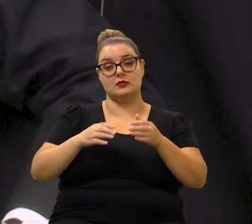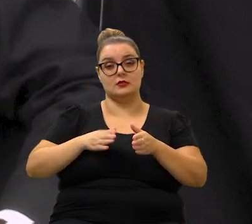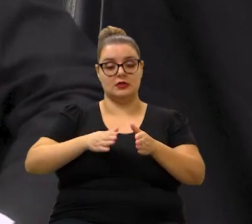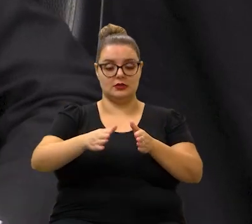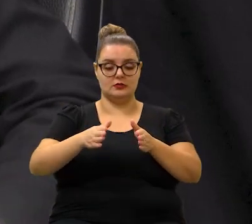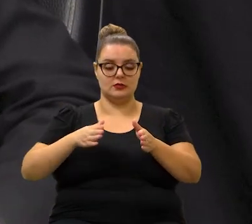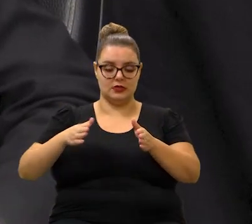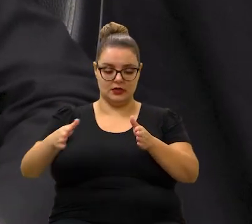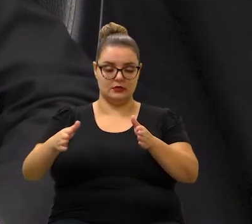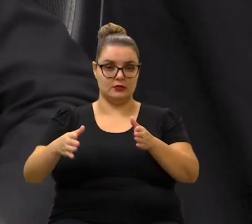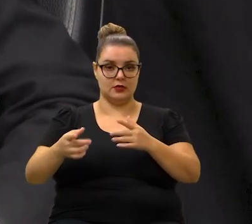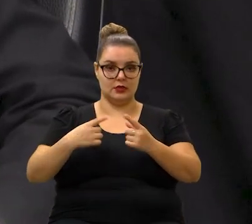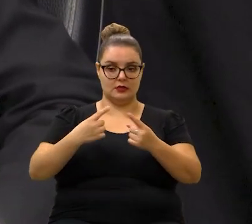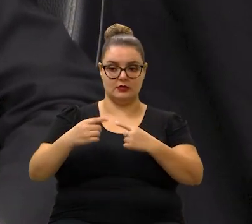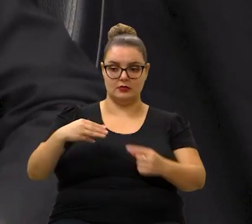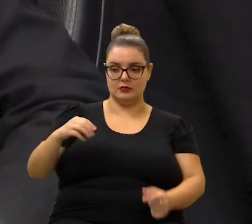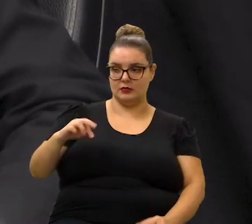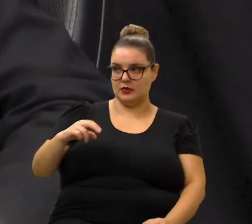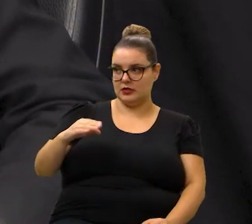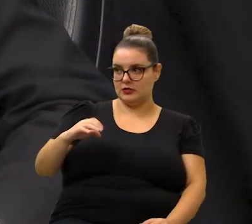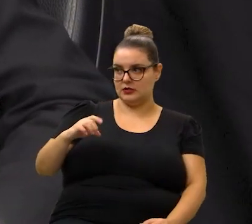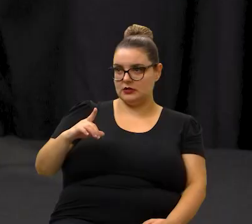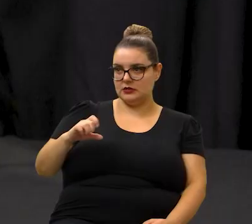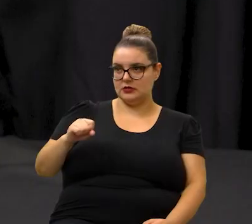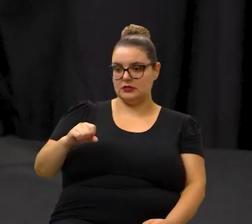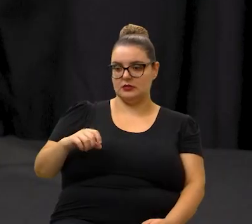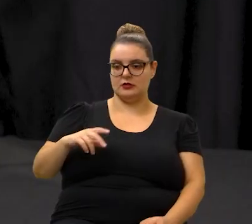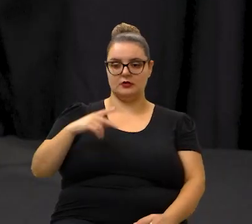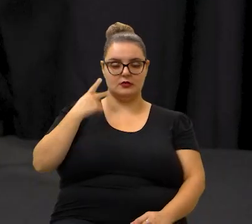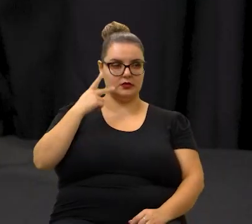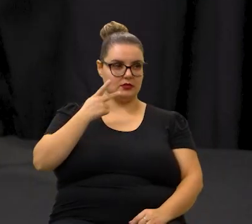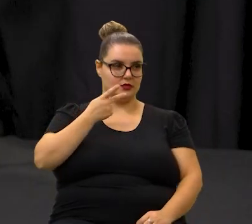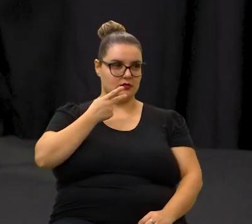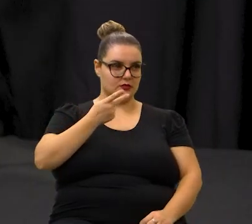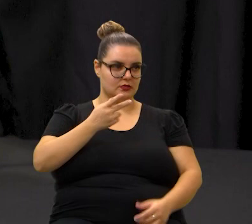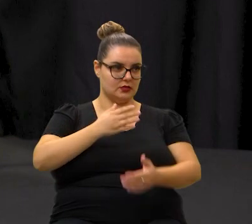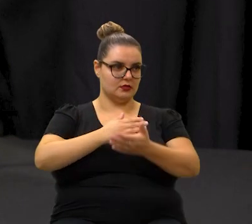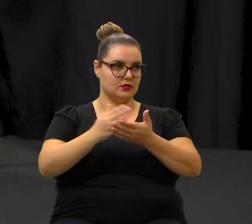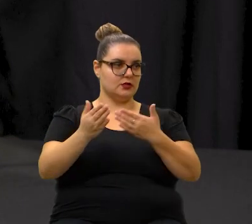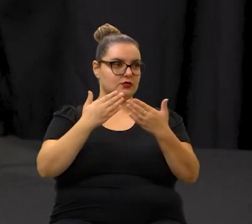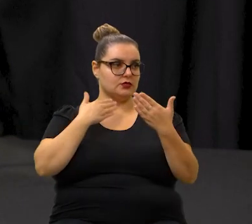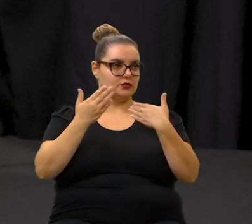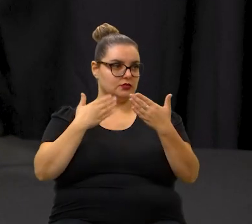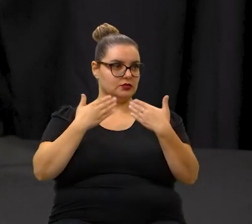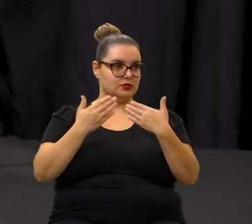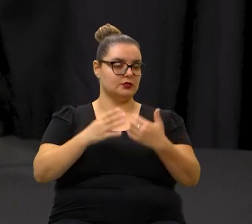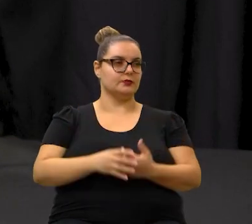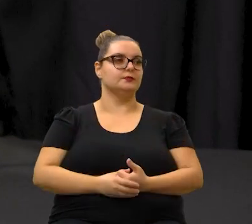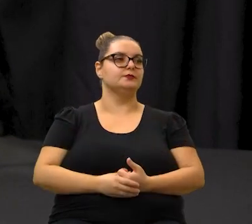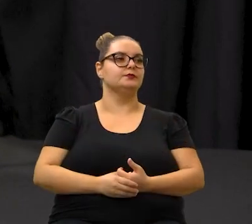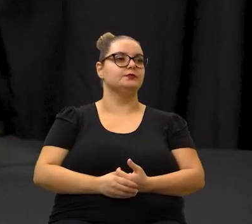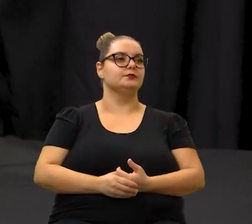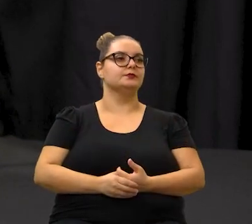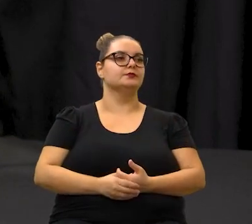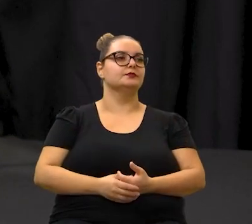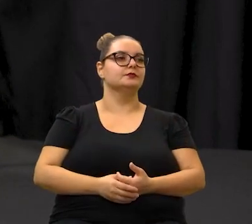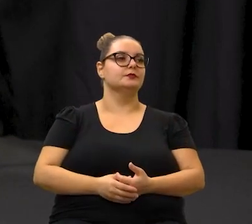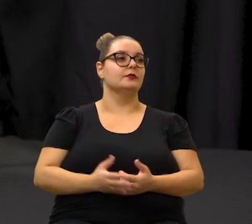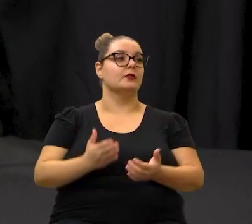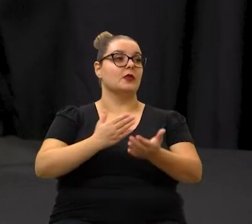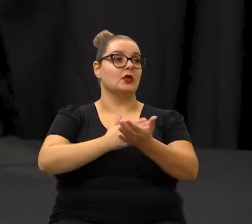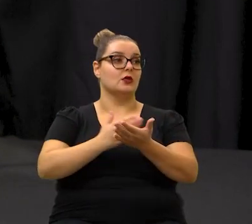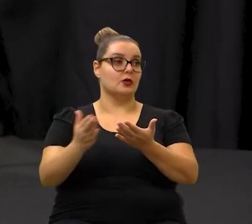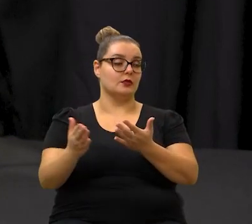duplicação da Avenida mercedesbenz Vereador Senor disse início aqui do nosso bate-papo que inicialmente